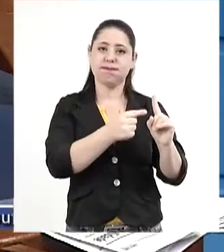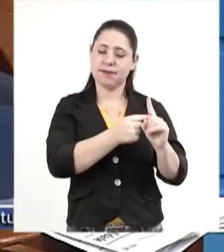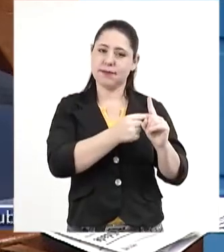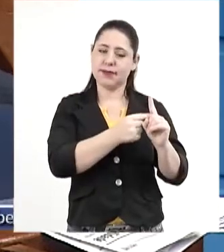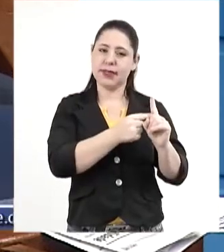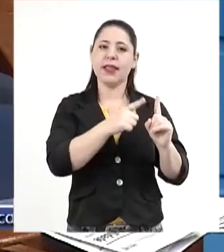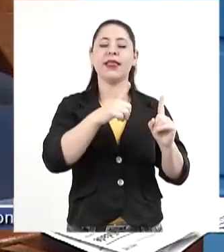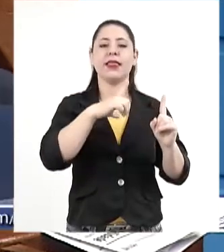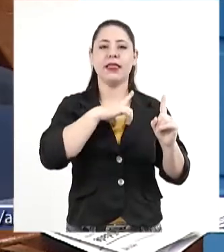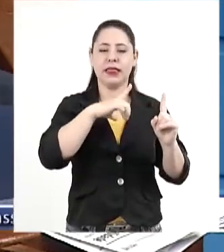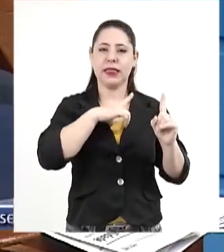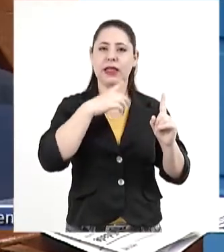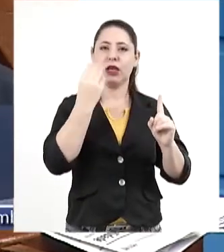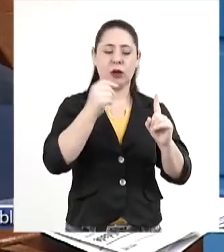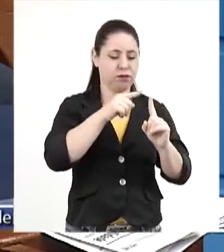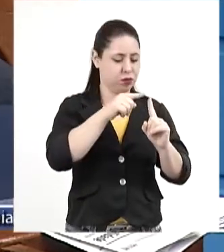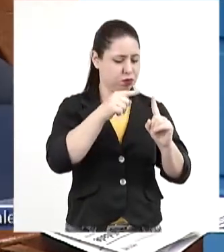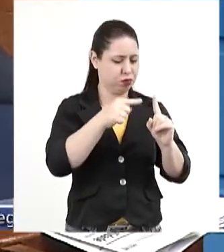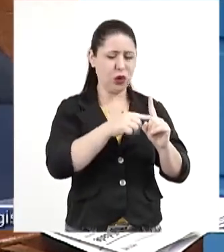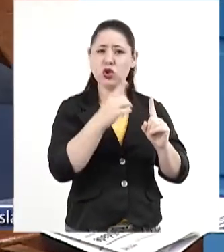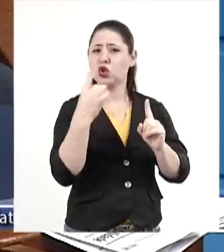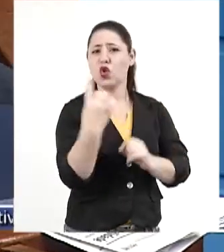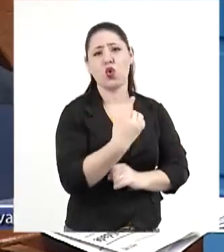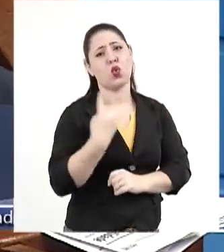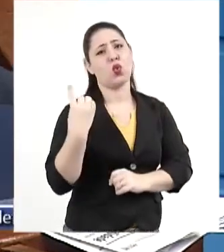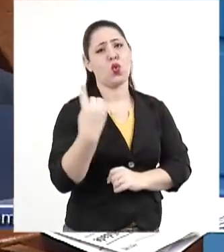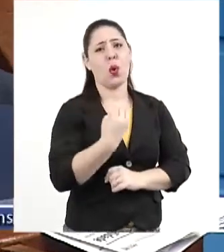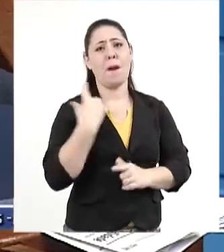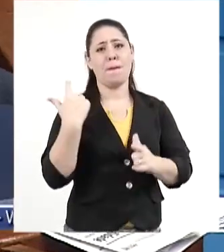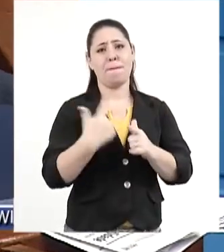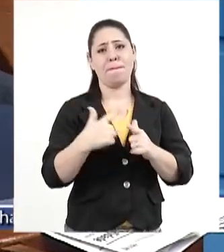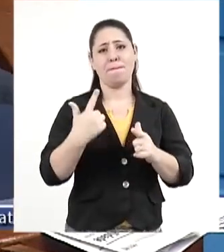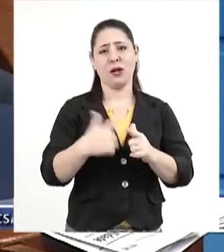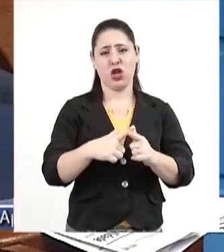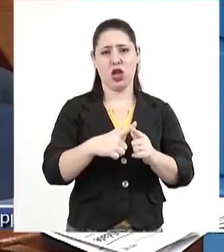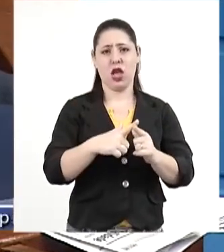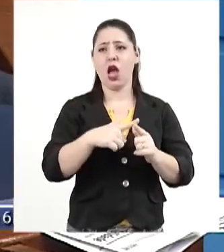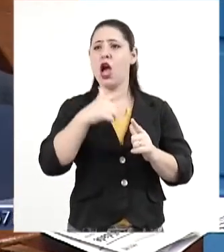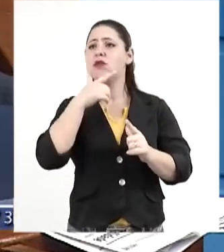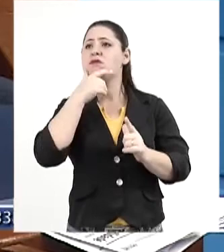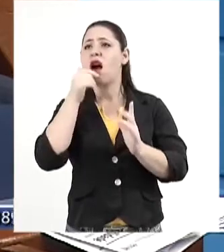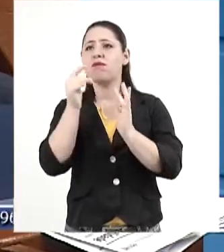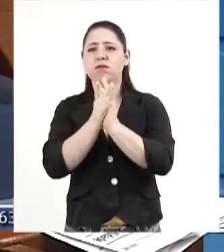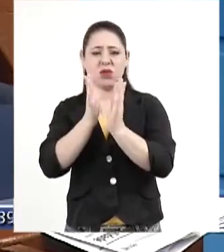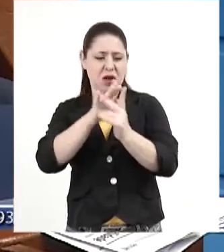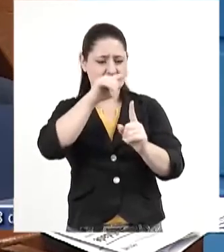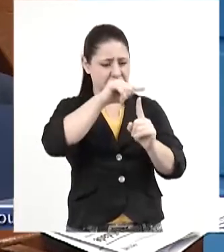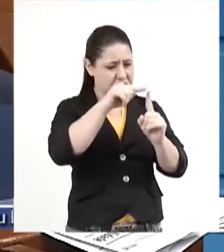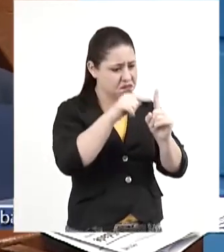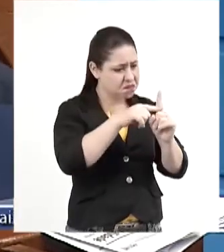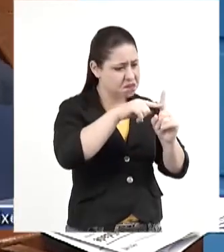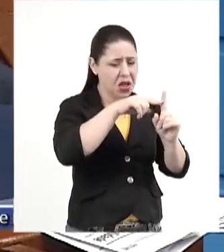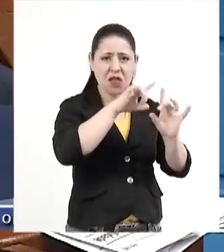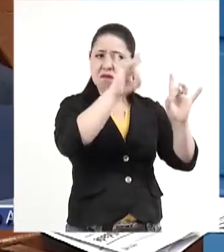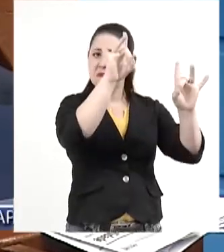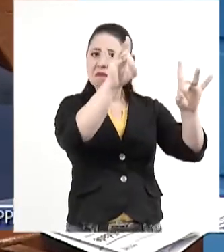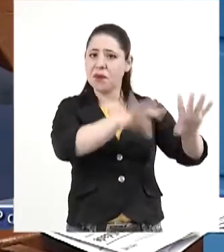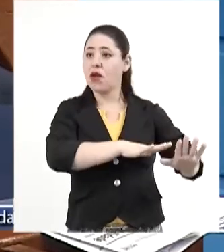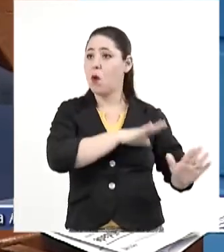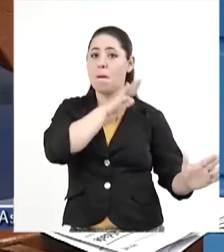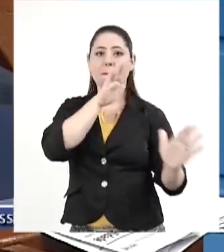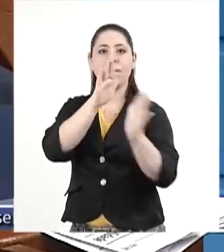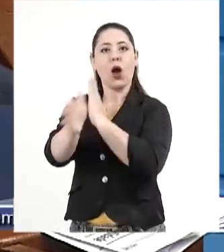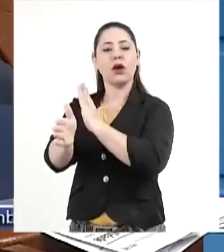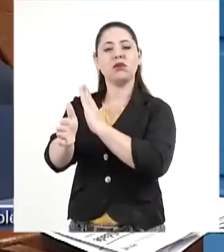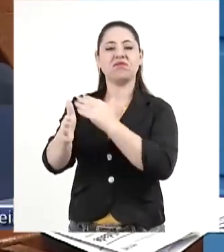que tem que arcar com a gravidez sozinha, porque o seu companheiro vai embora e não quer saber daquela